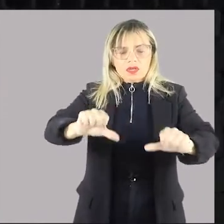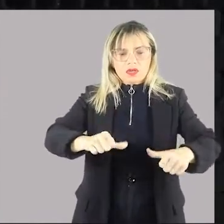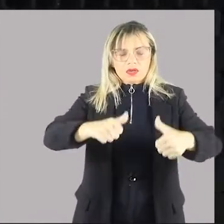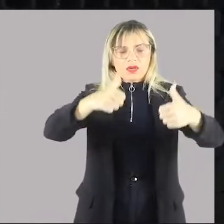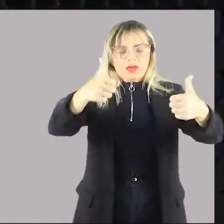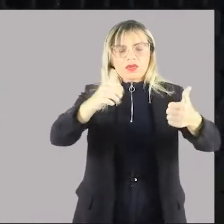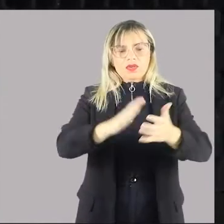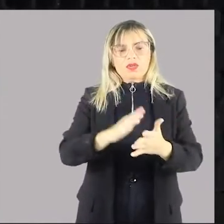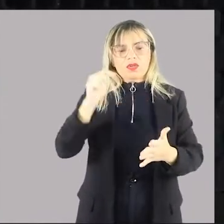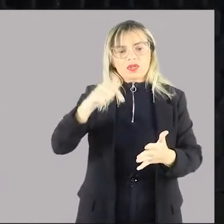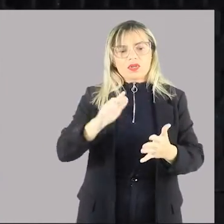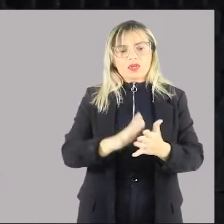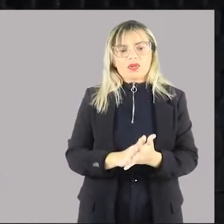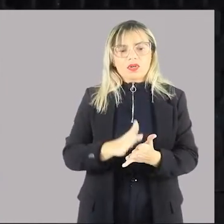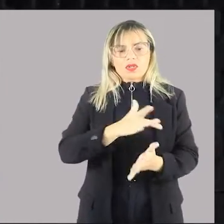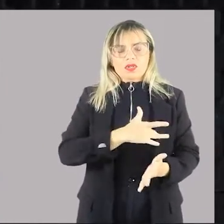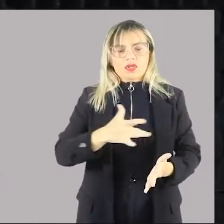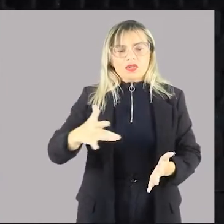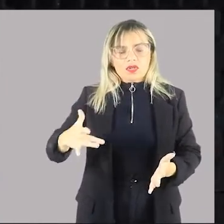a saúde,